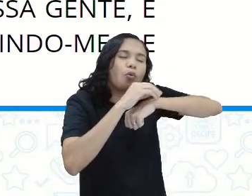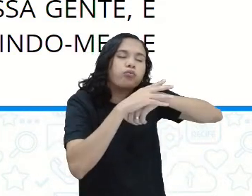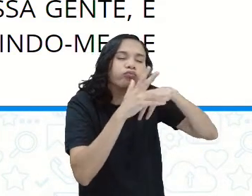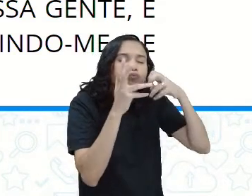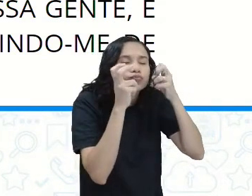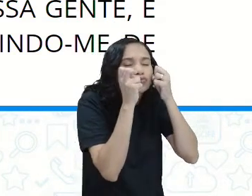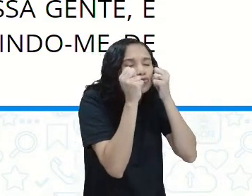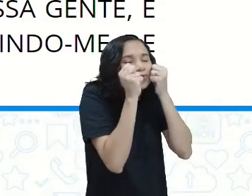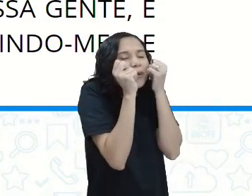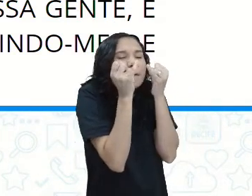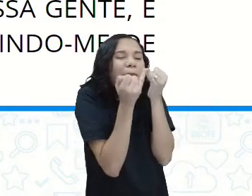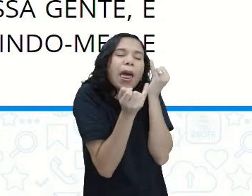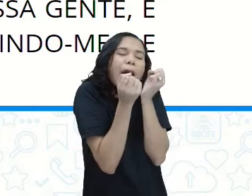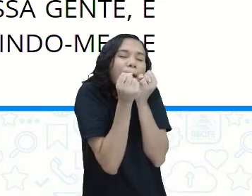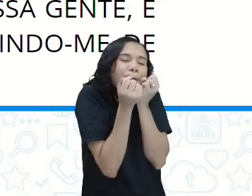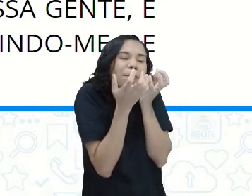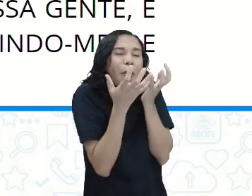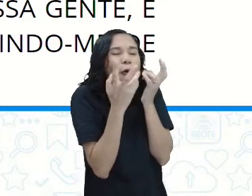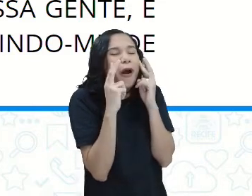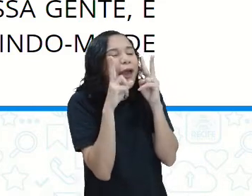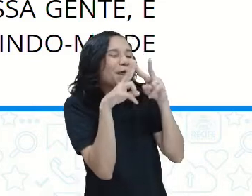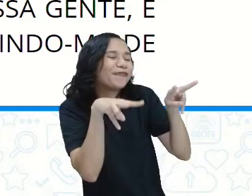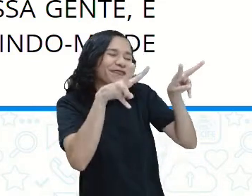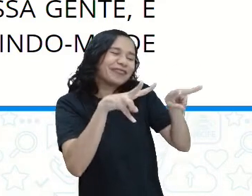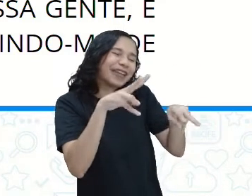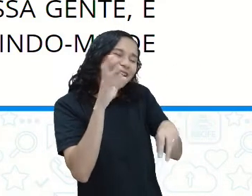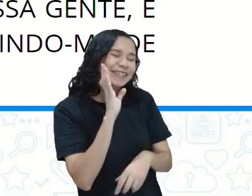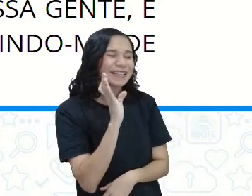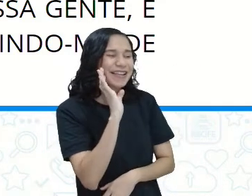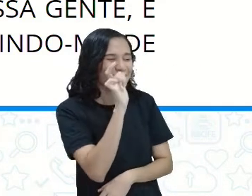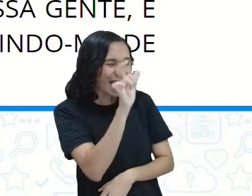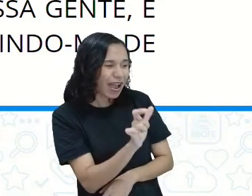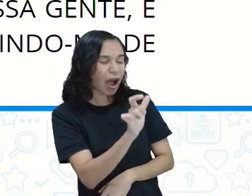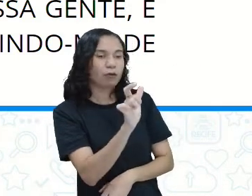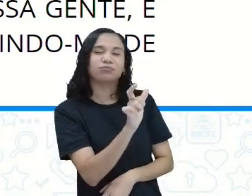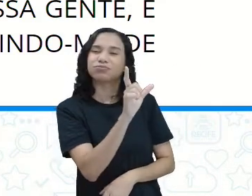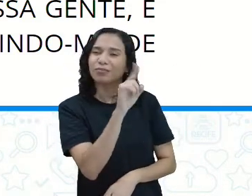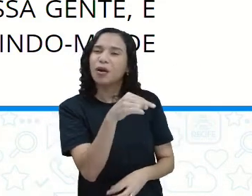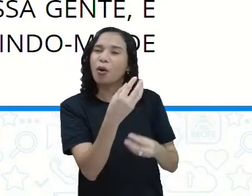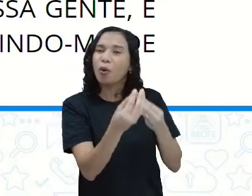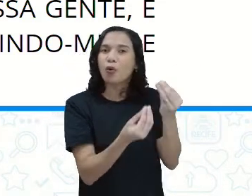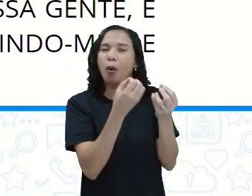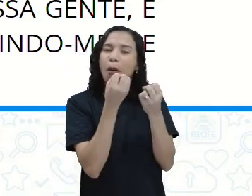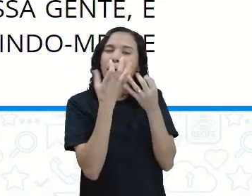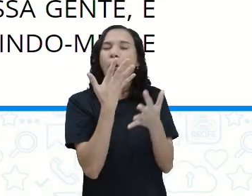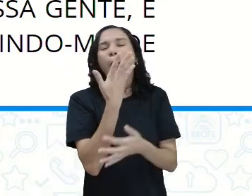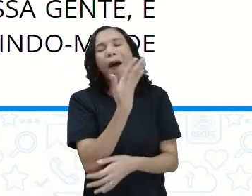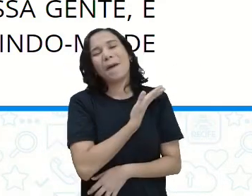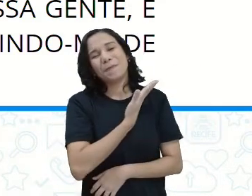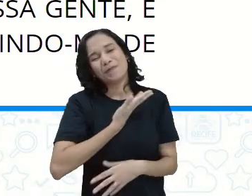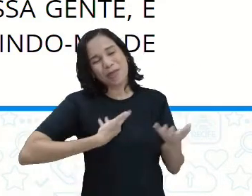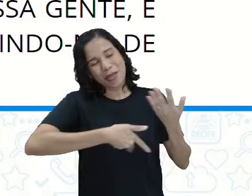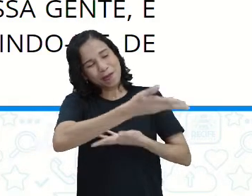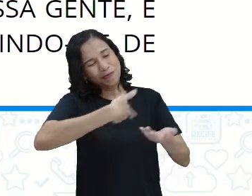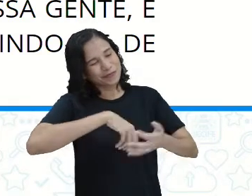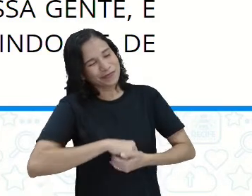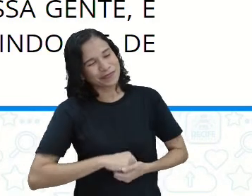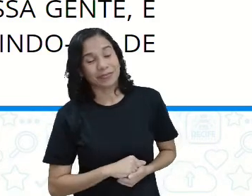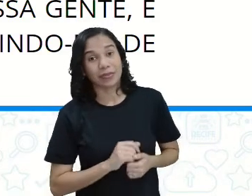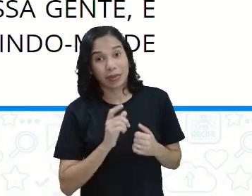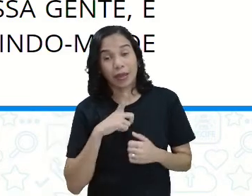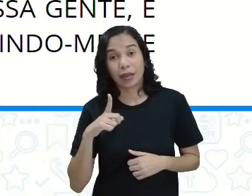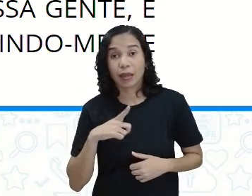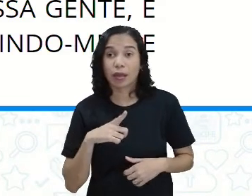e ar bondoso seduziu-me logo. Devia ser um desses bons amigos da nossa gente.